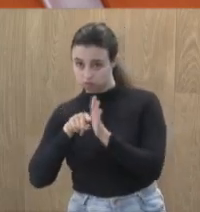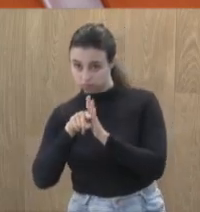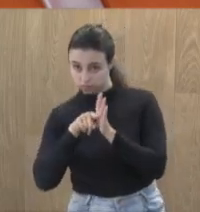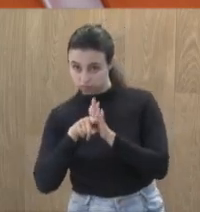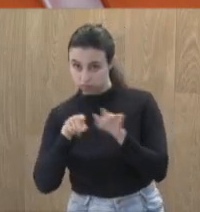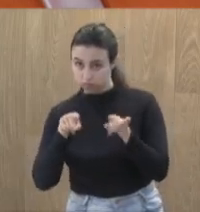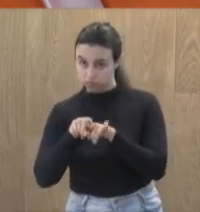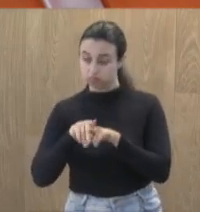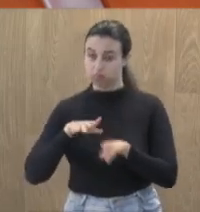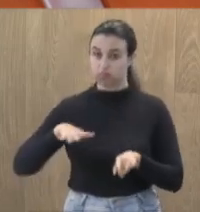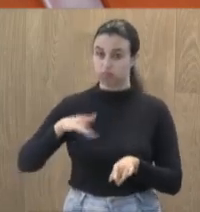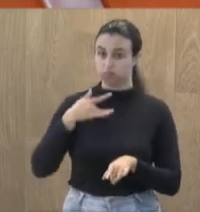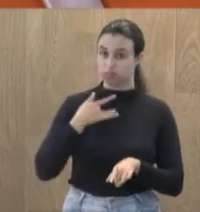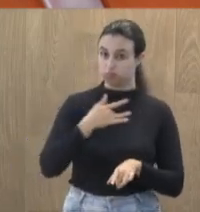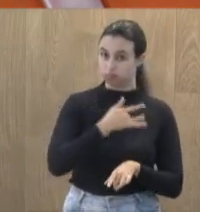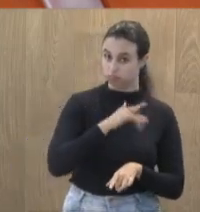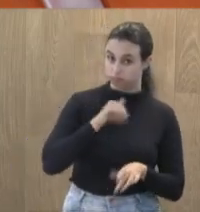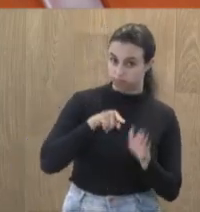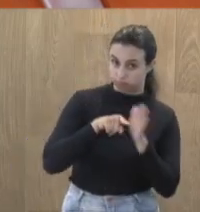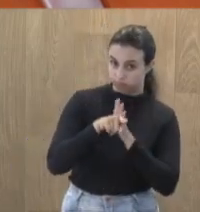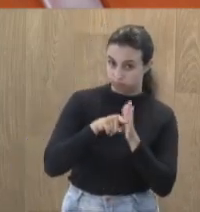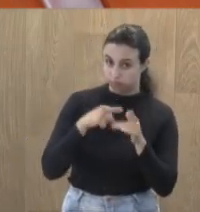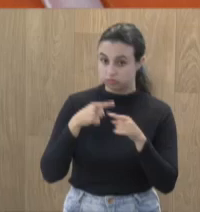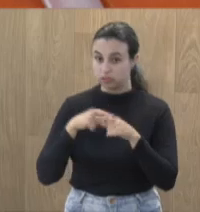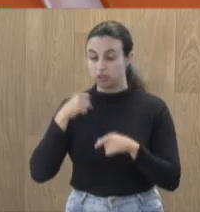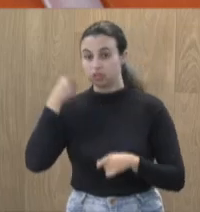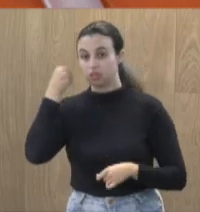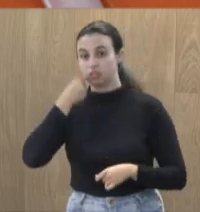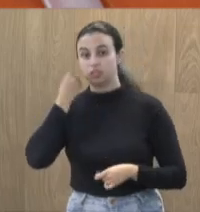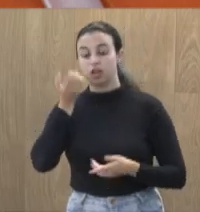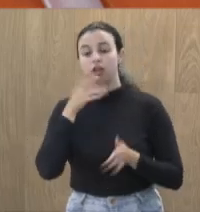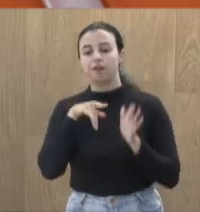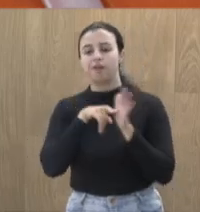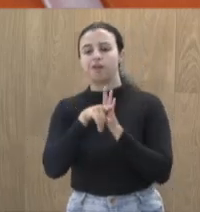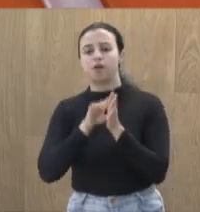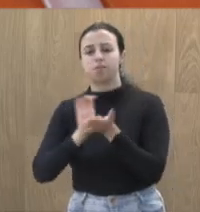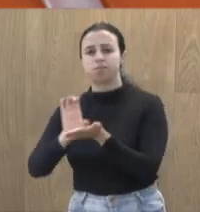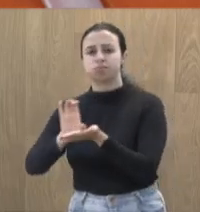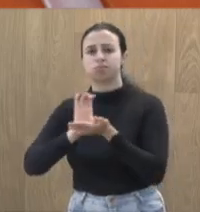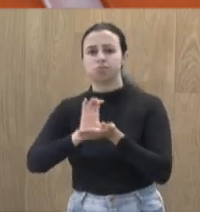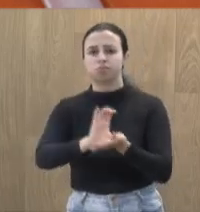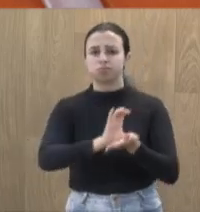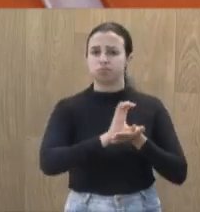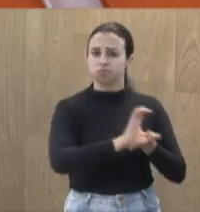saúde? Porque o senador está querendo investigar as verbas que vieram para cá.